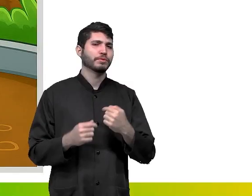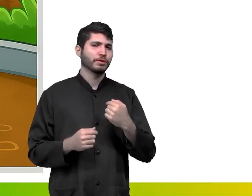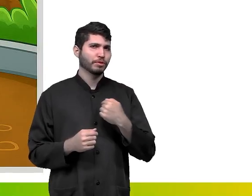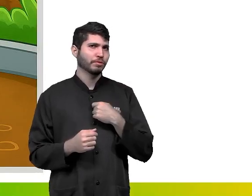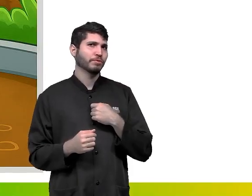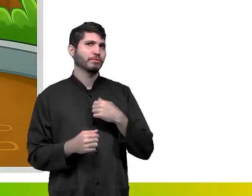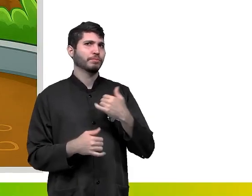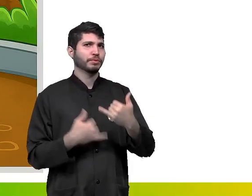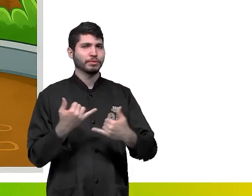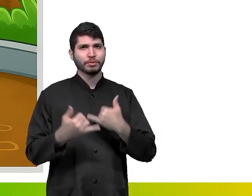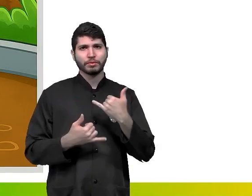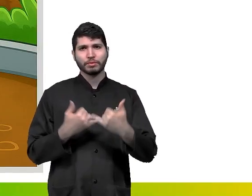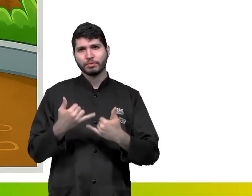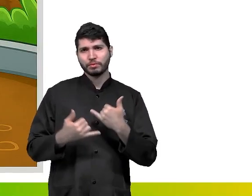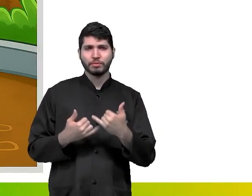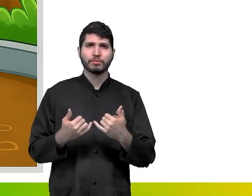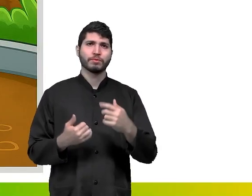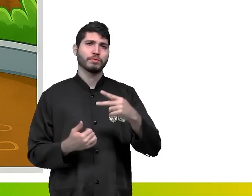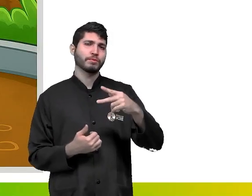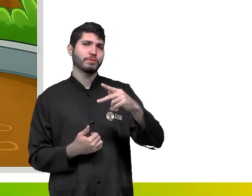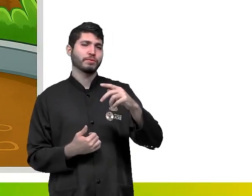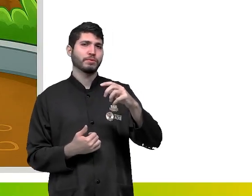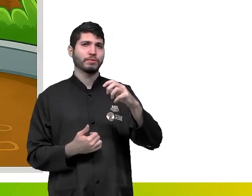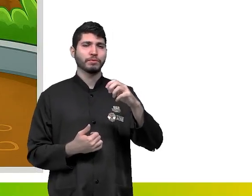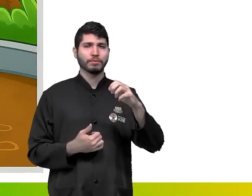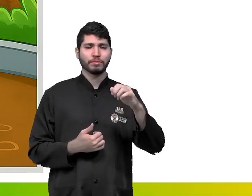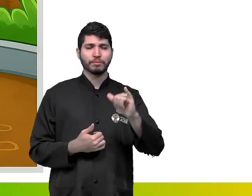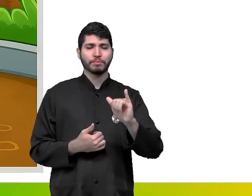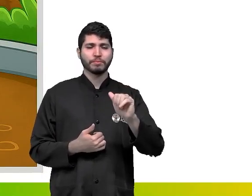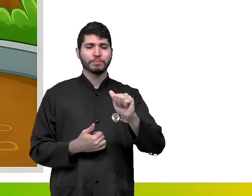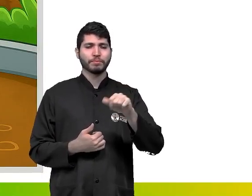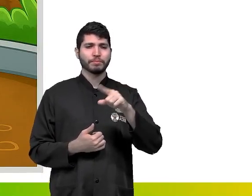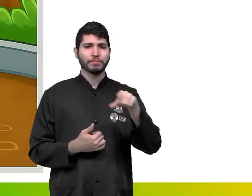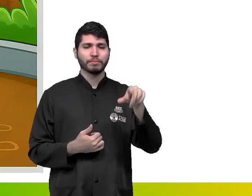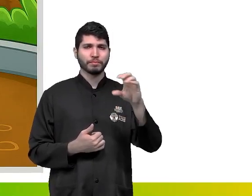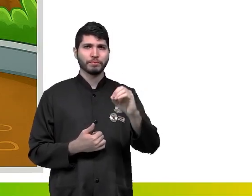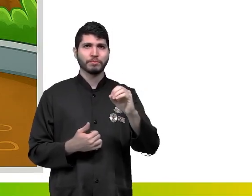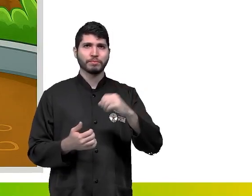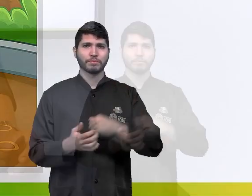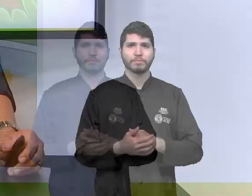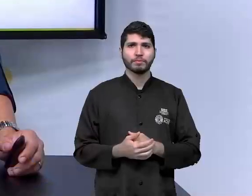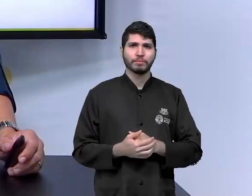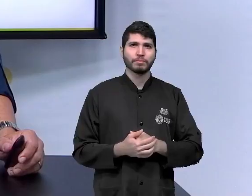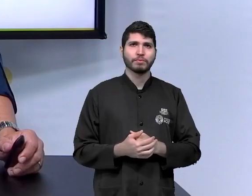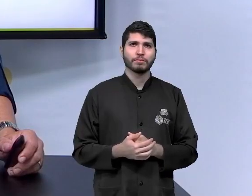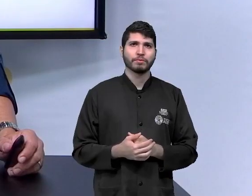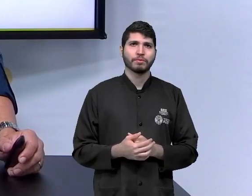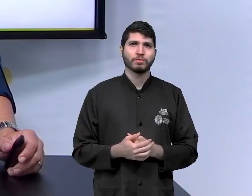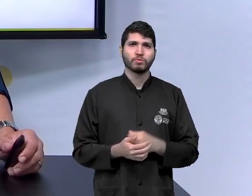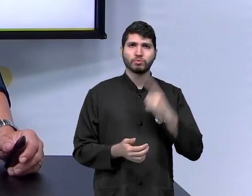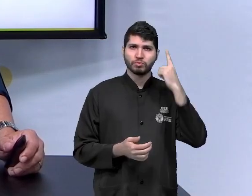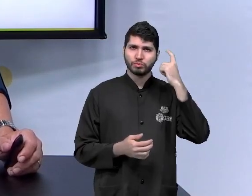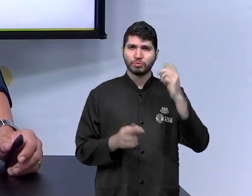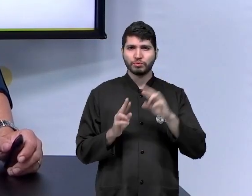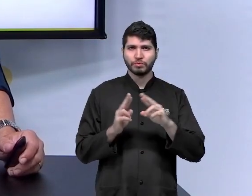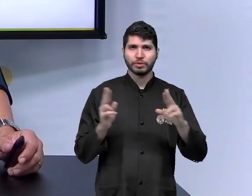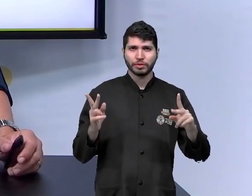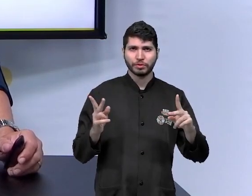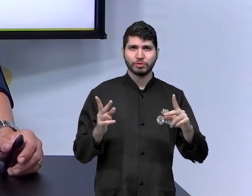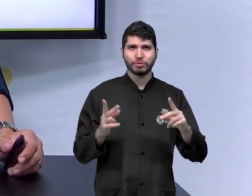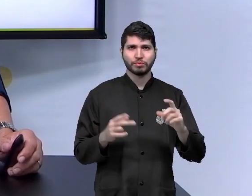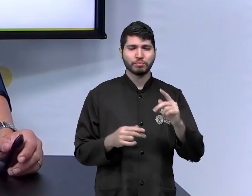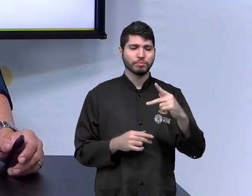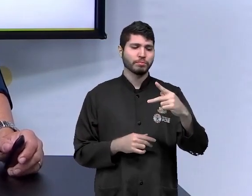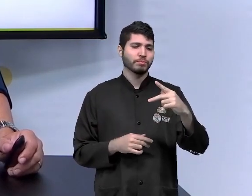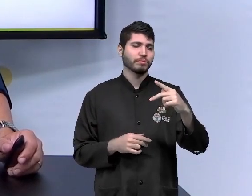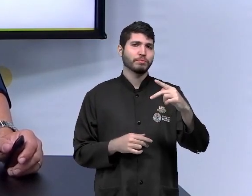peão. Peão, geralmente as palavras que terminam em ão no português, em espanhol é on. É verdade, professor? Sim, tem vários